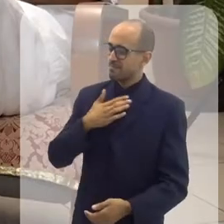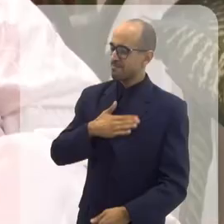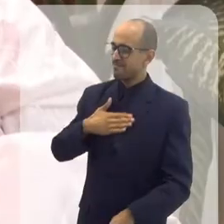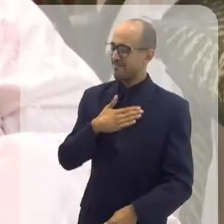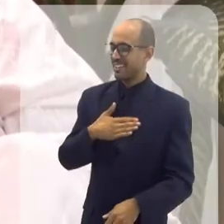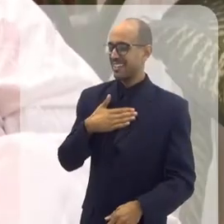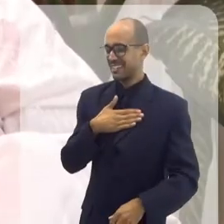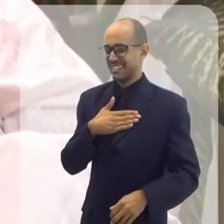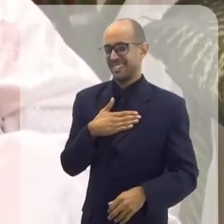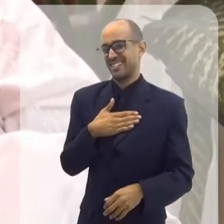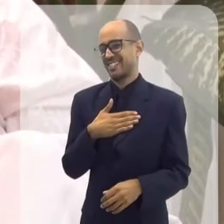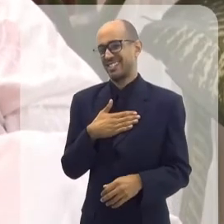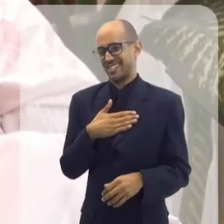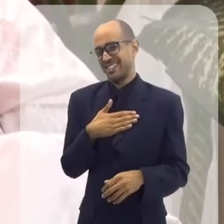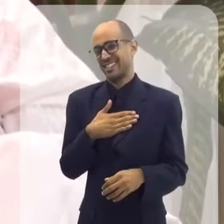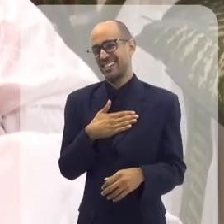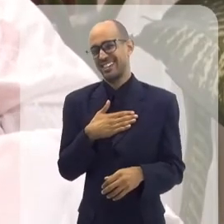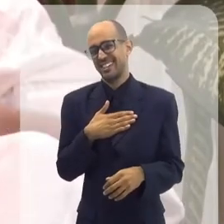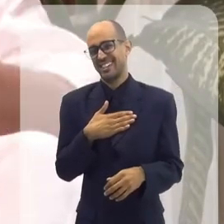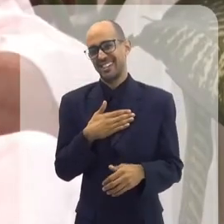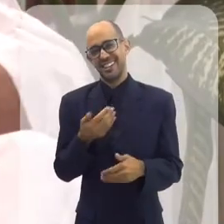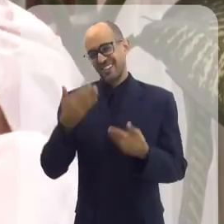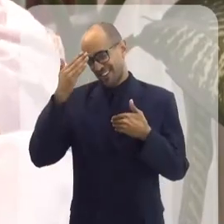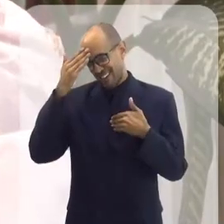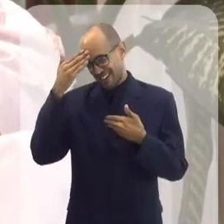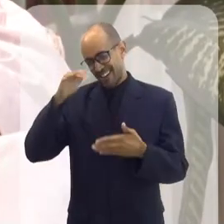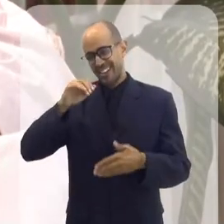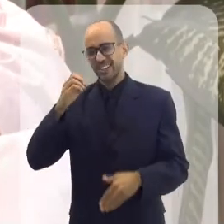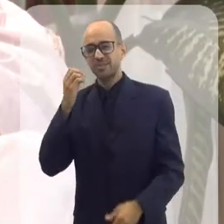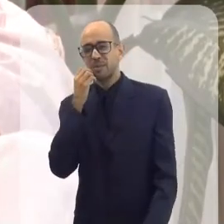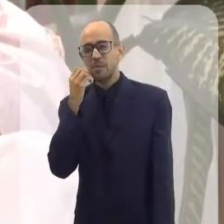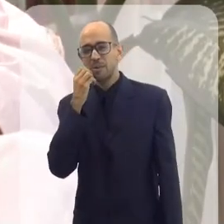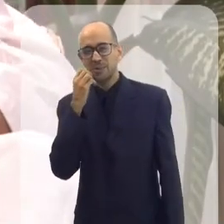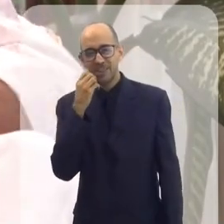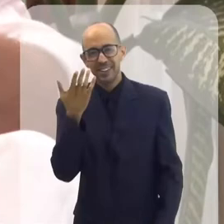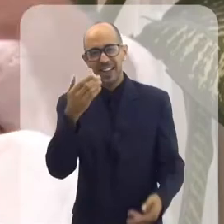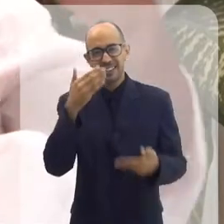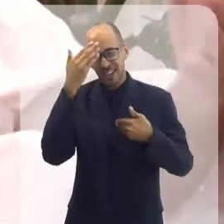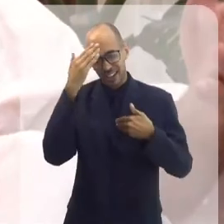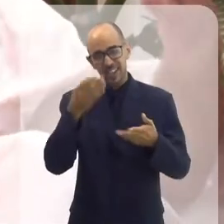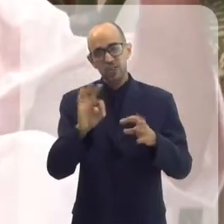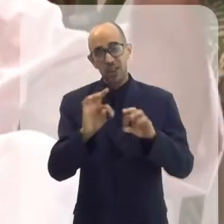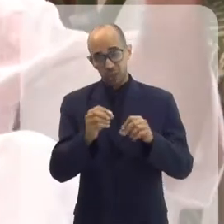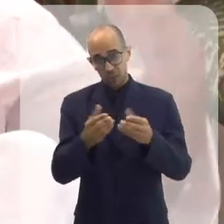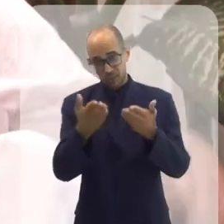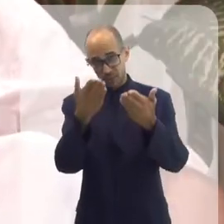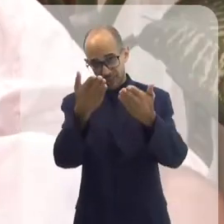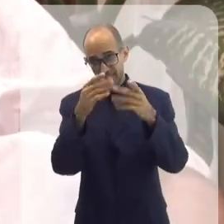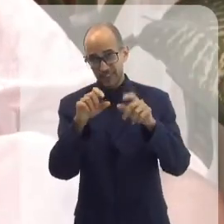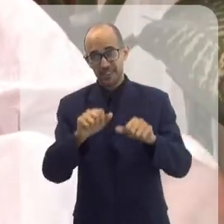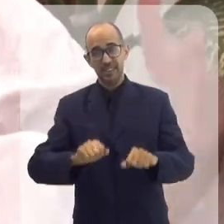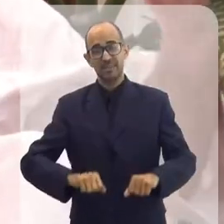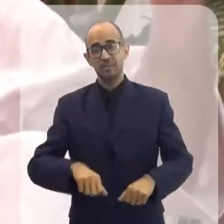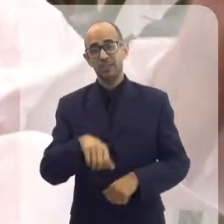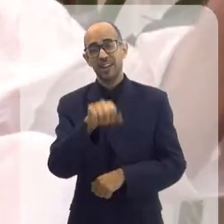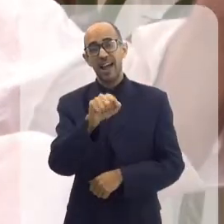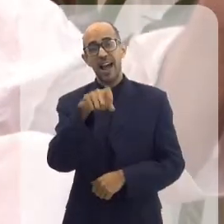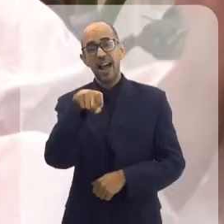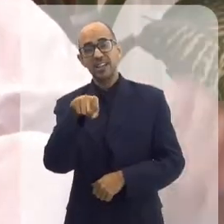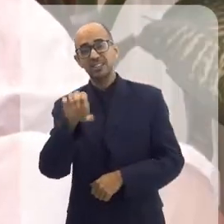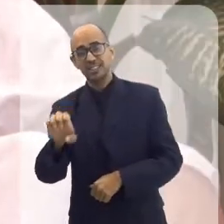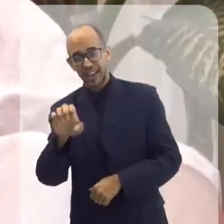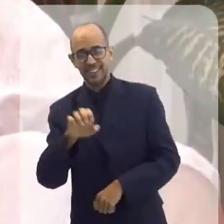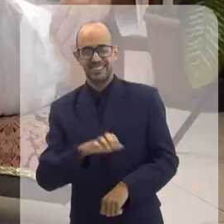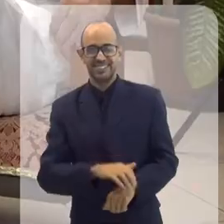aqui uma alegria grande prazer Te Agradeço pela oportunidade Agradeço a todos e todas e